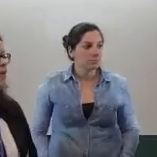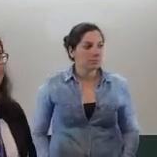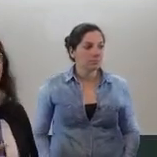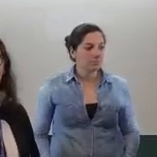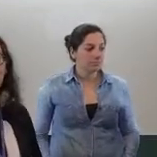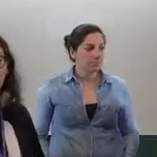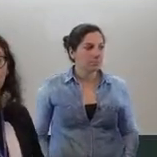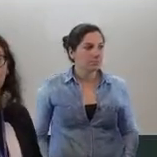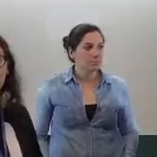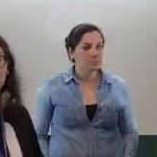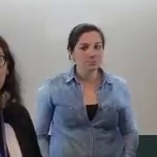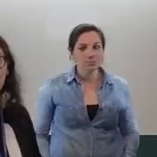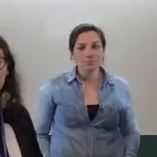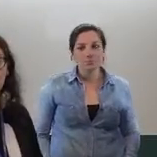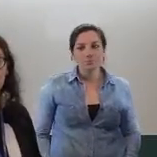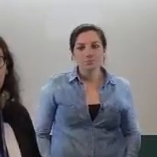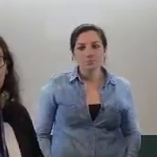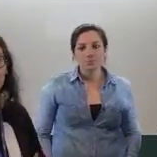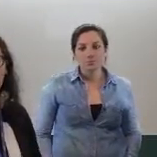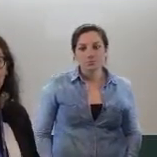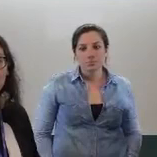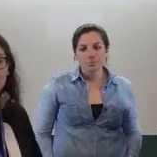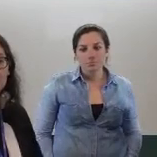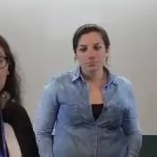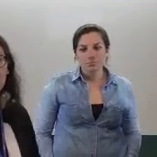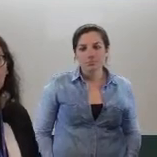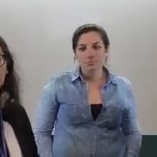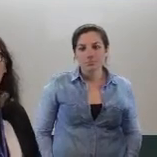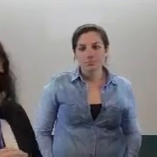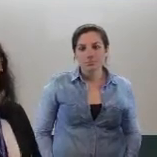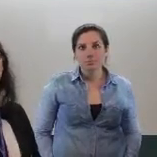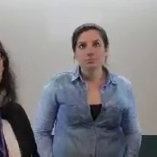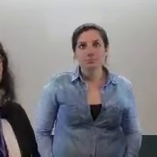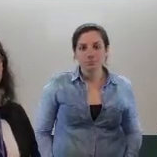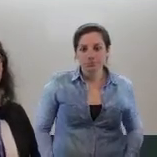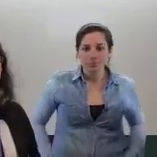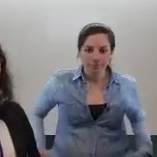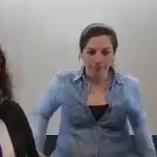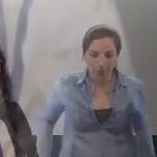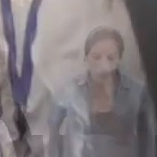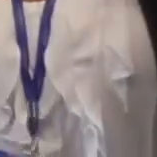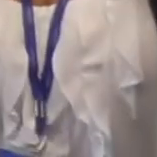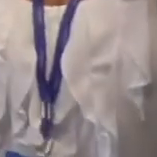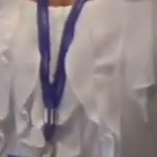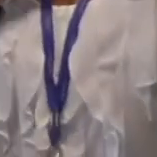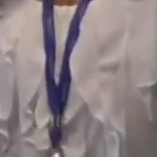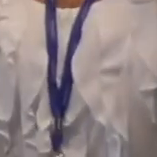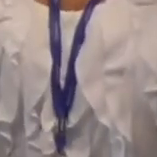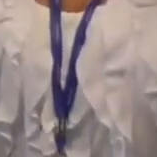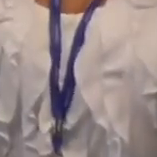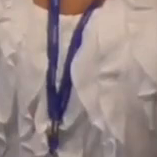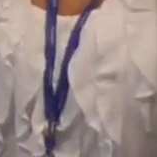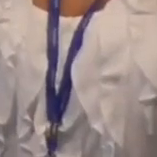isso. Moda como fonte de informação. Então, gente, as fontes estão aí, basta a gente querer usá-las. Foi ótima a noite de